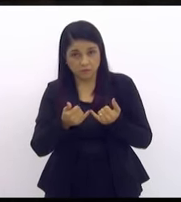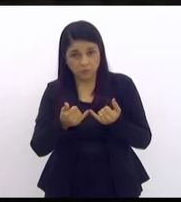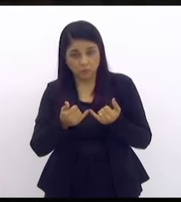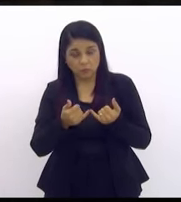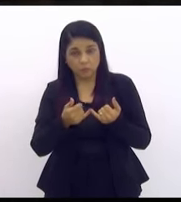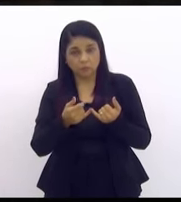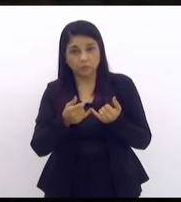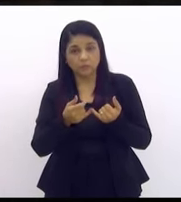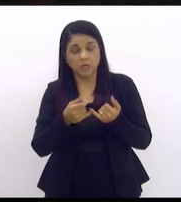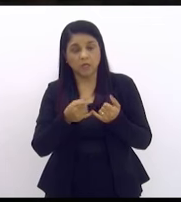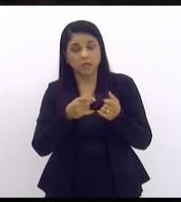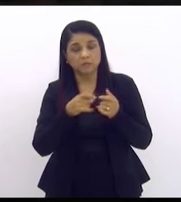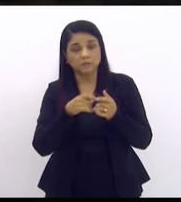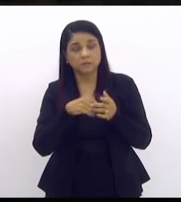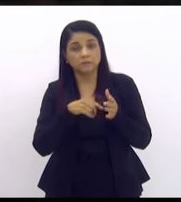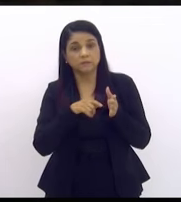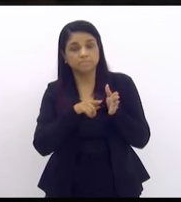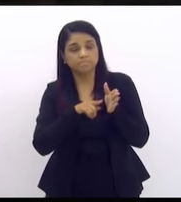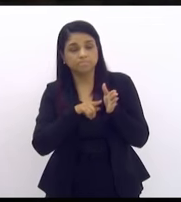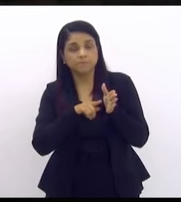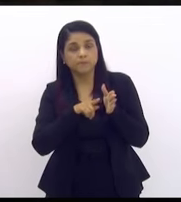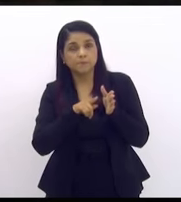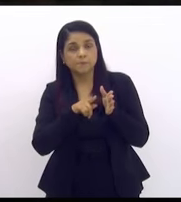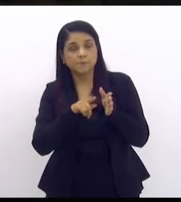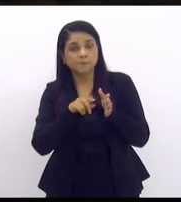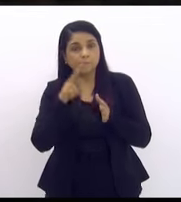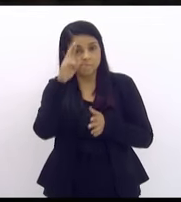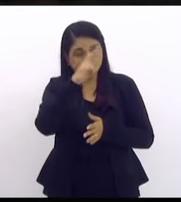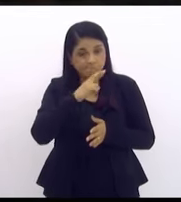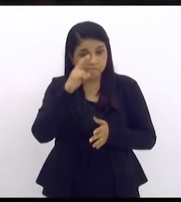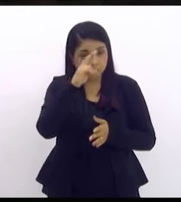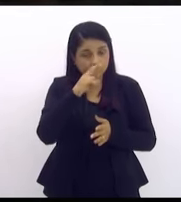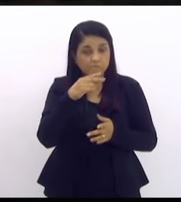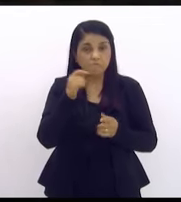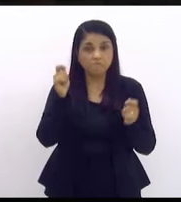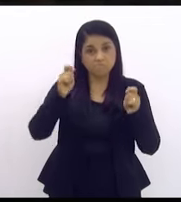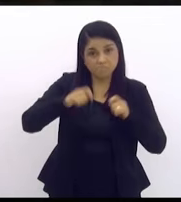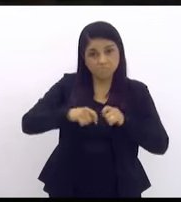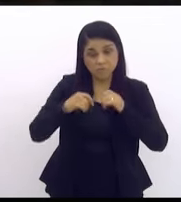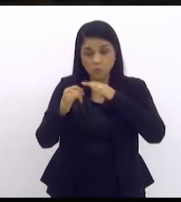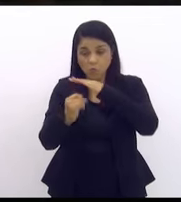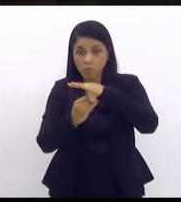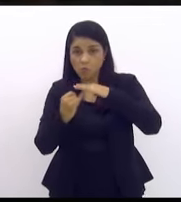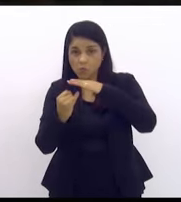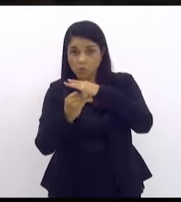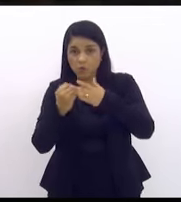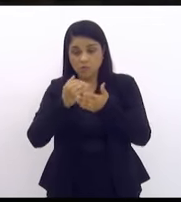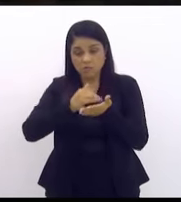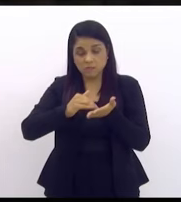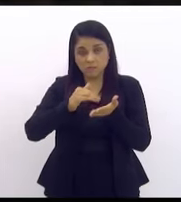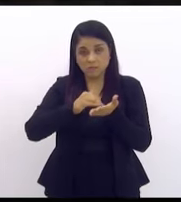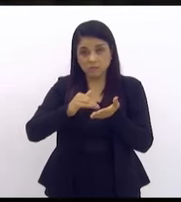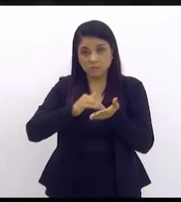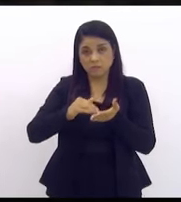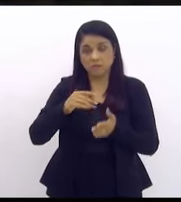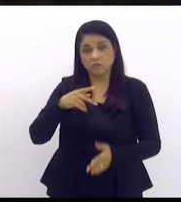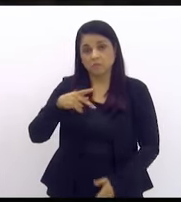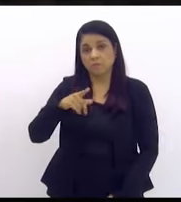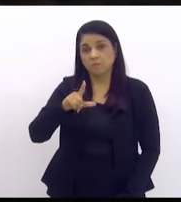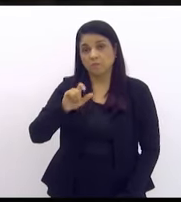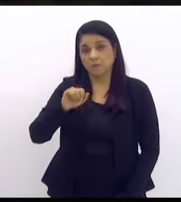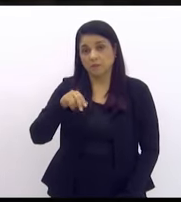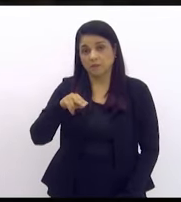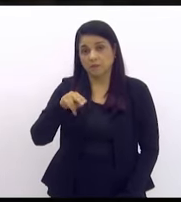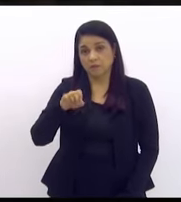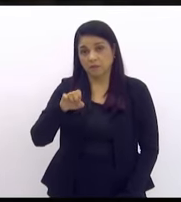monitorar vai permitir que o órgão central de acompanhamento, que é a Secretaria de Planejamento, possa,